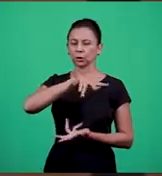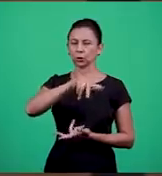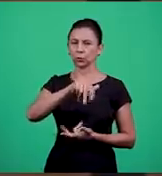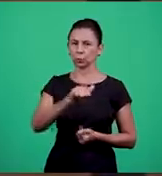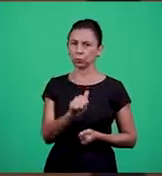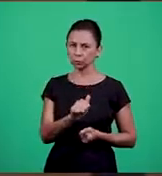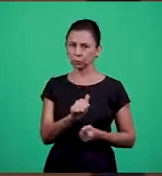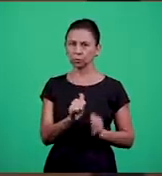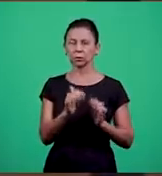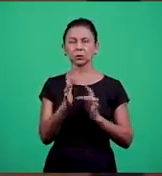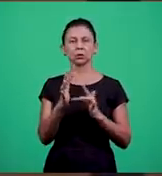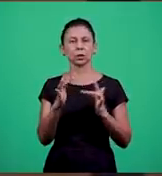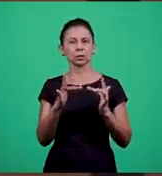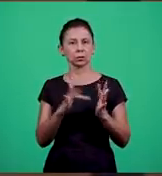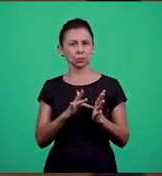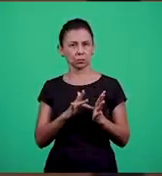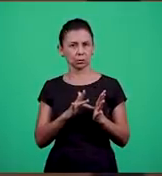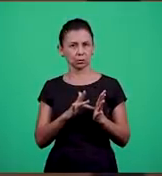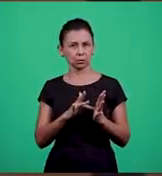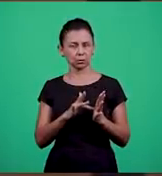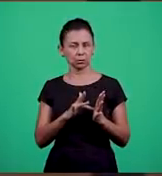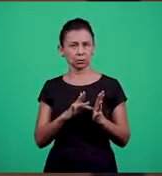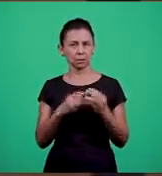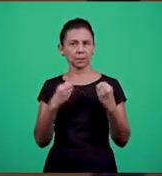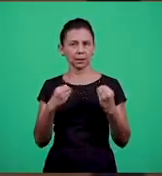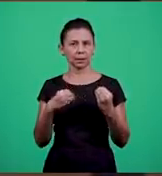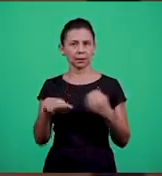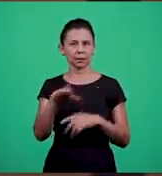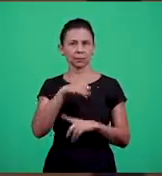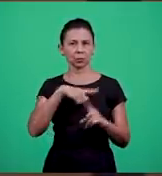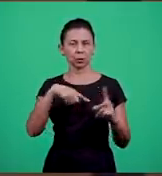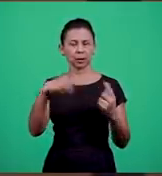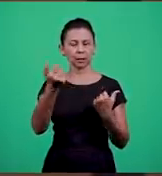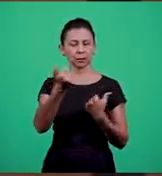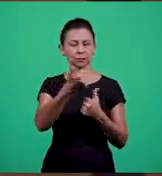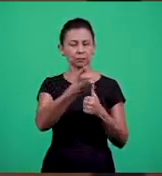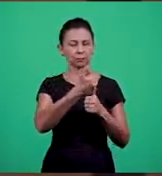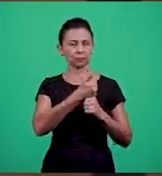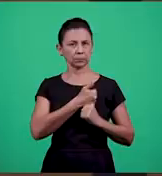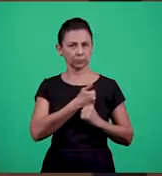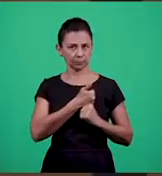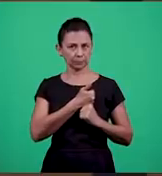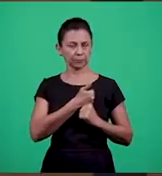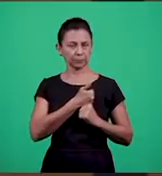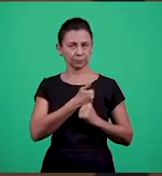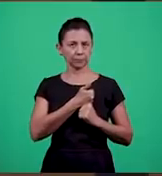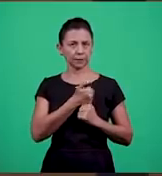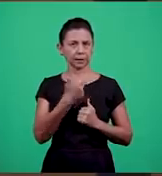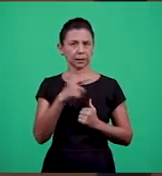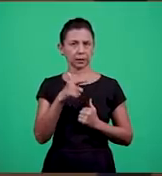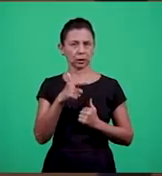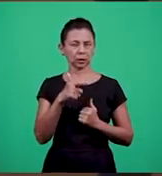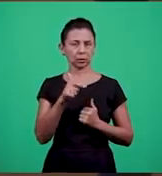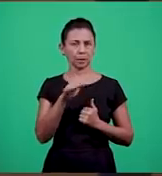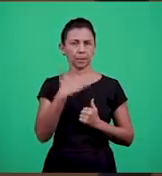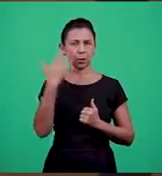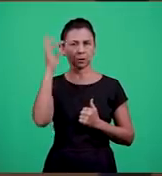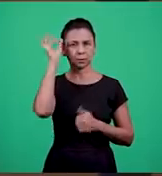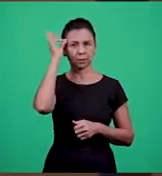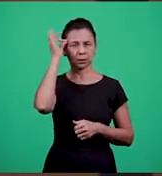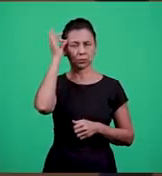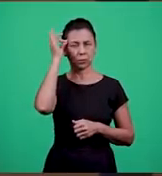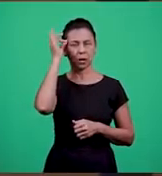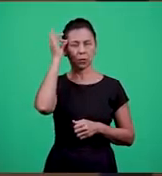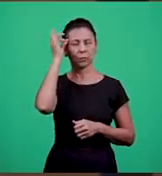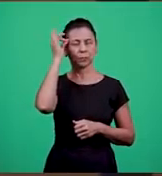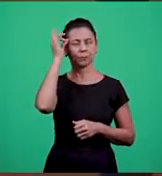para que nós e os nossos filhos fôssemos poupados do juízo e da morte espiritual. Lá